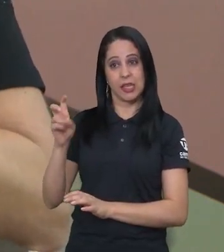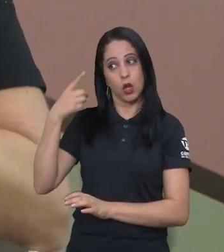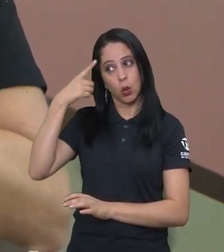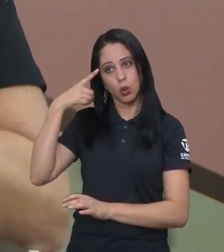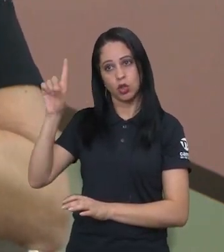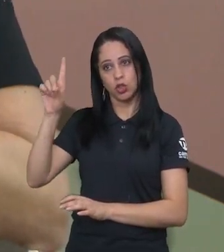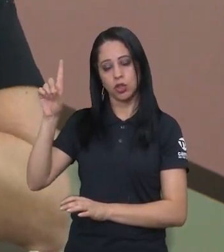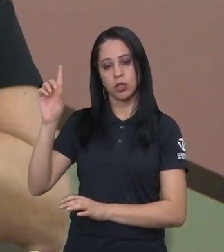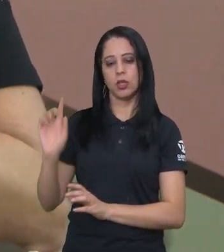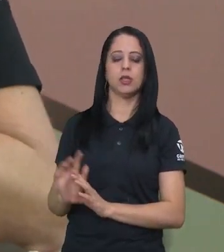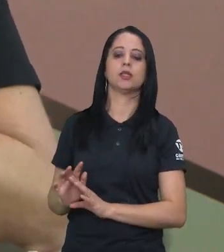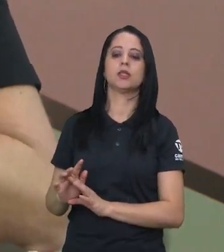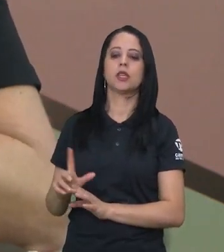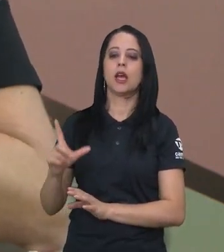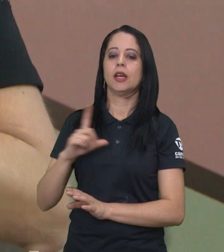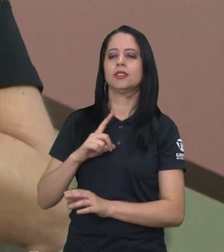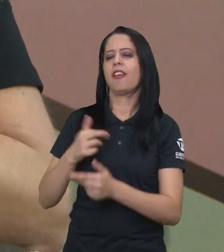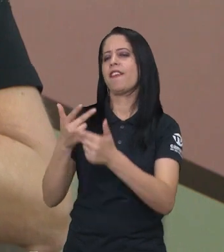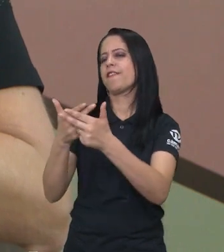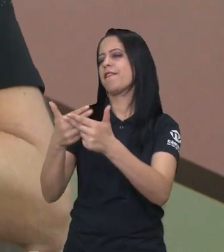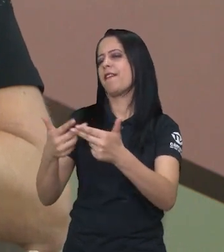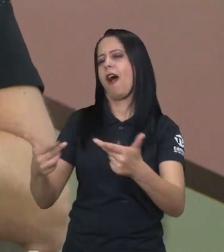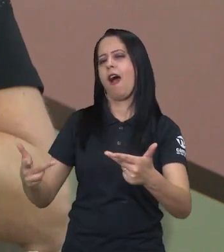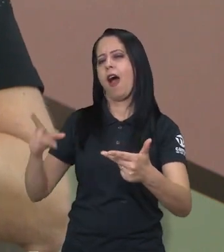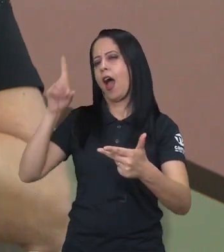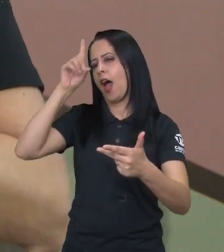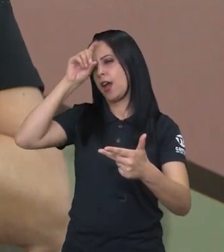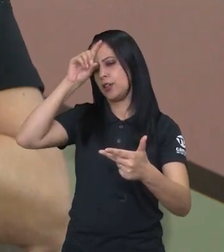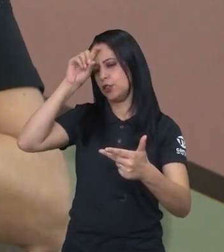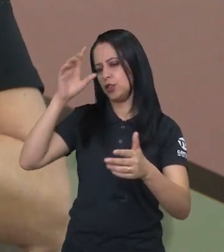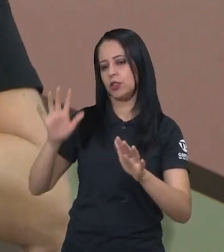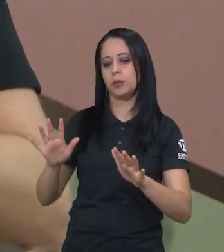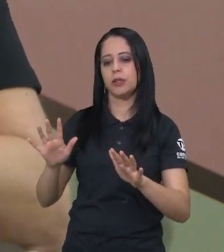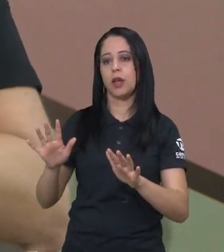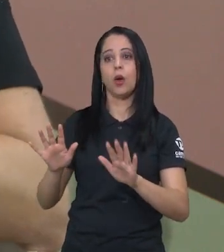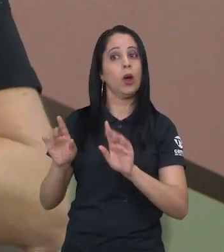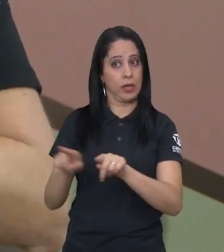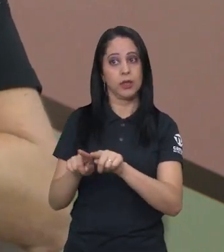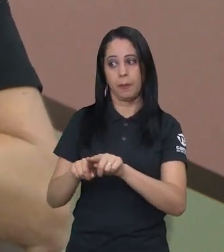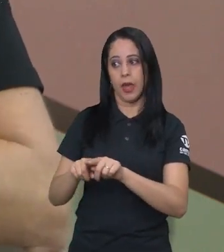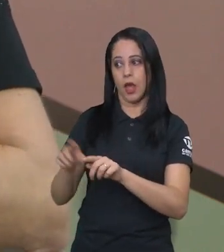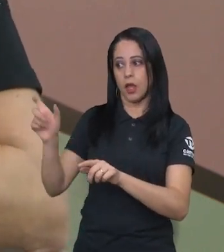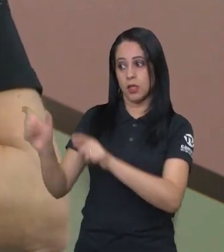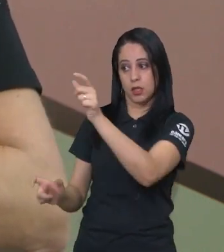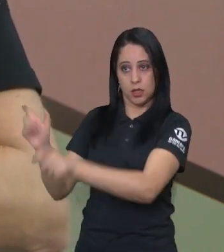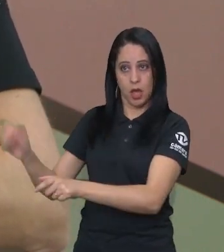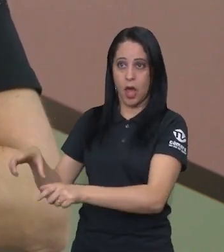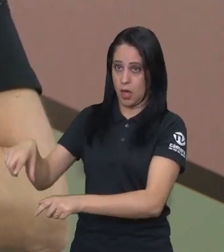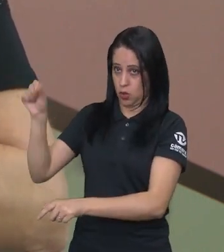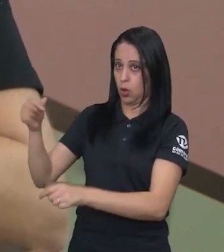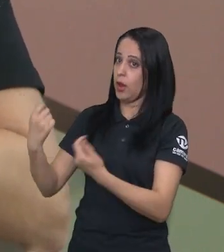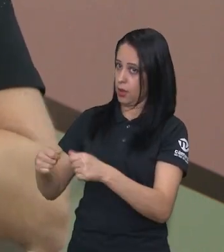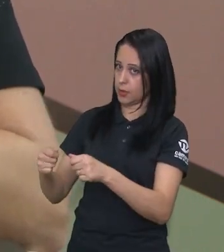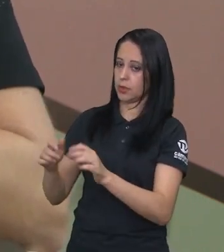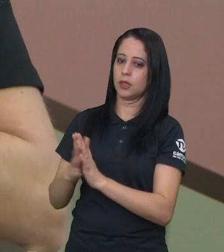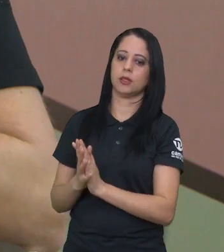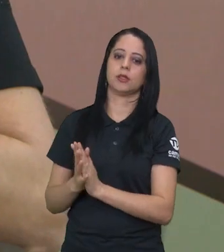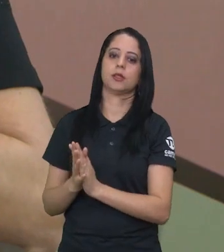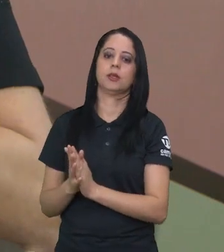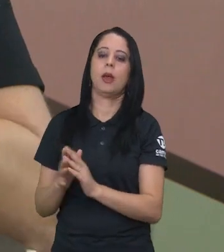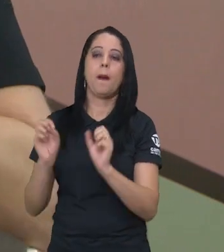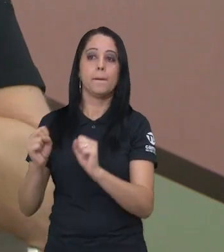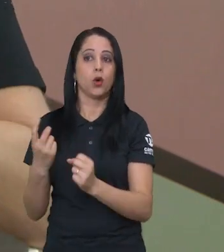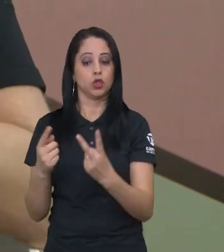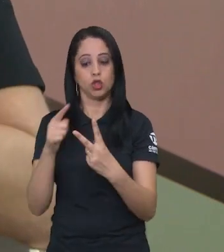opções. Tem várias clínicas que hoje em dia, e é também desejo do casal, tudo isso tem que ser discutido antes de começar o tratamento. A gente pode fazer